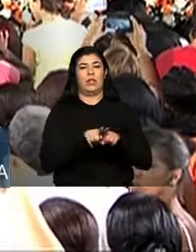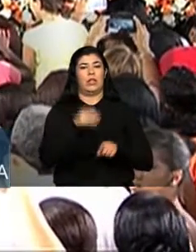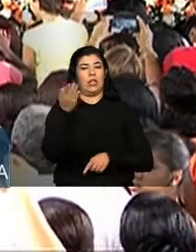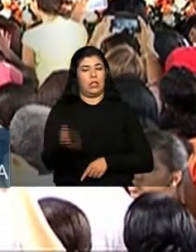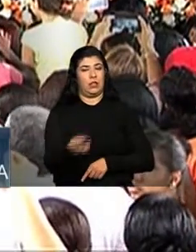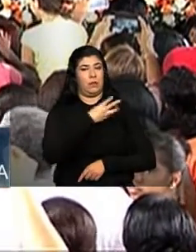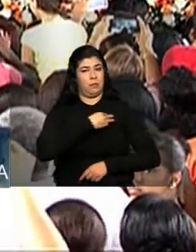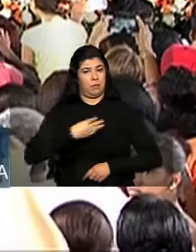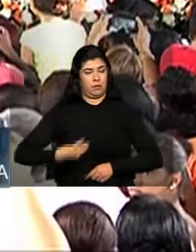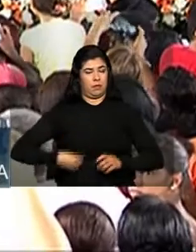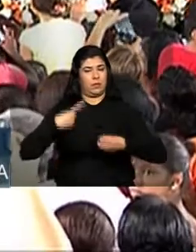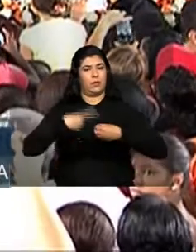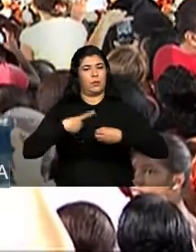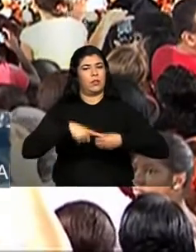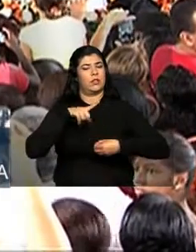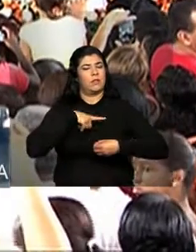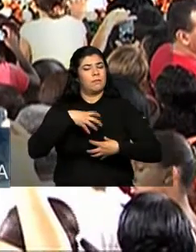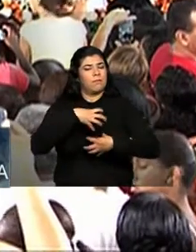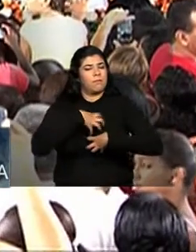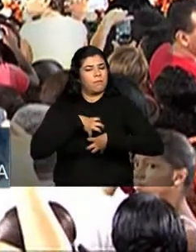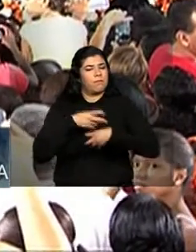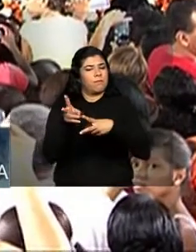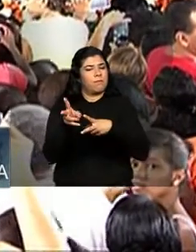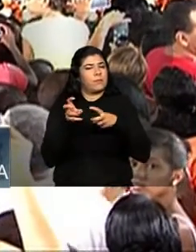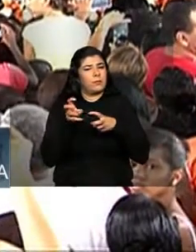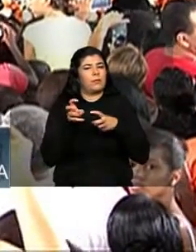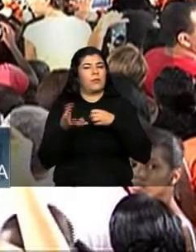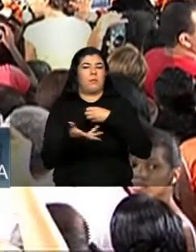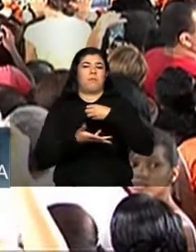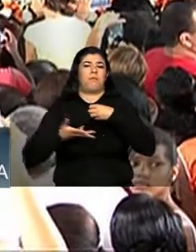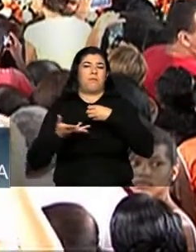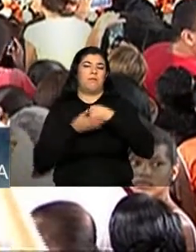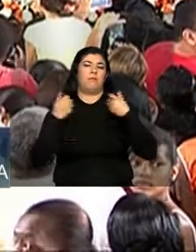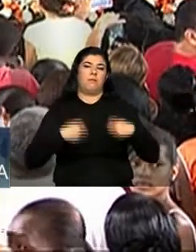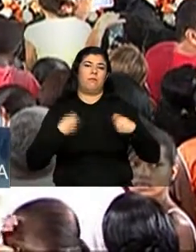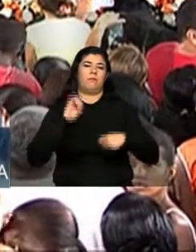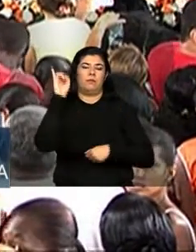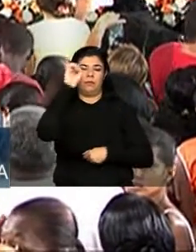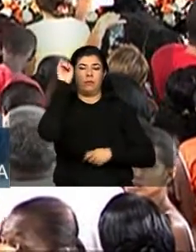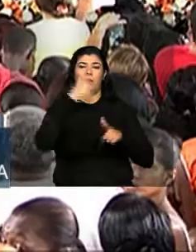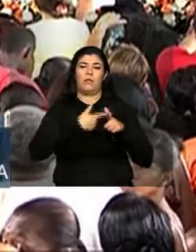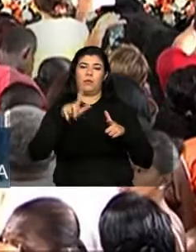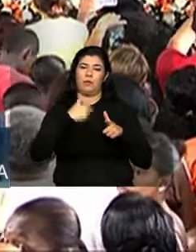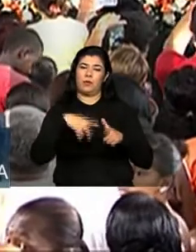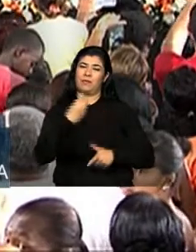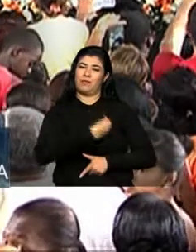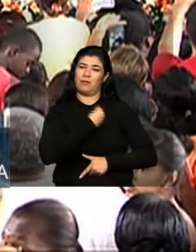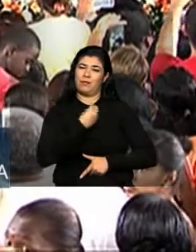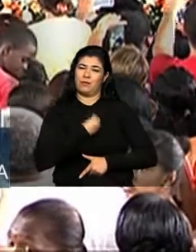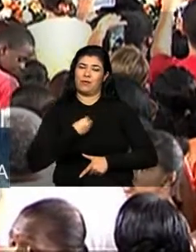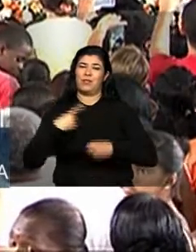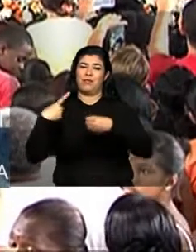pessoa que tem sensibilidade para a questão fundamental do país, que é o problema de viver em